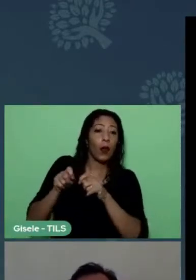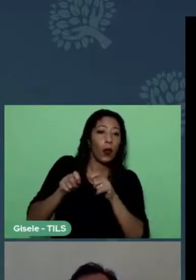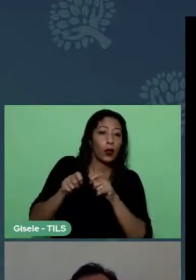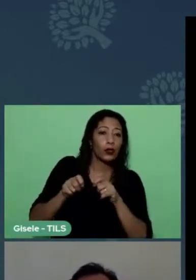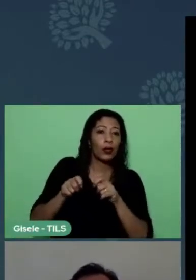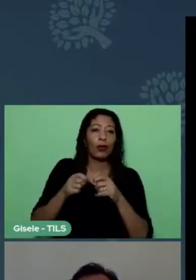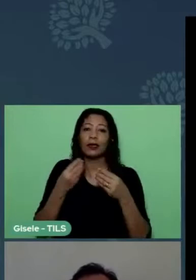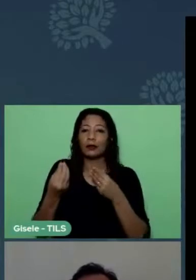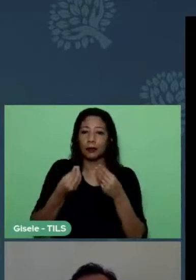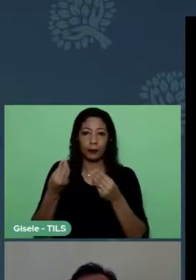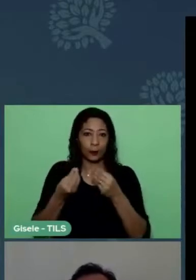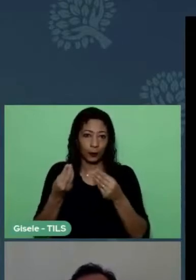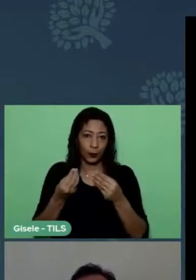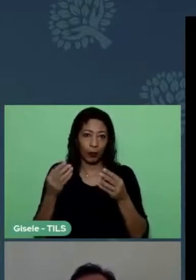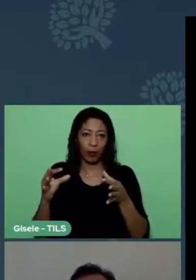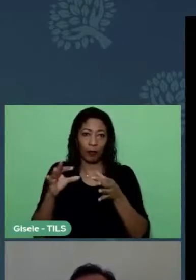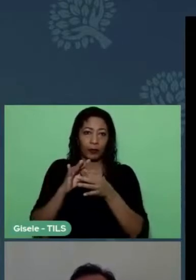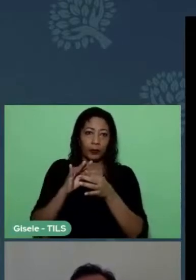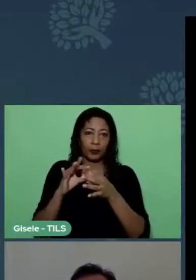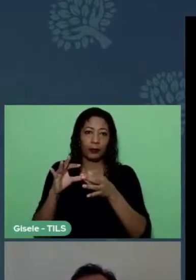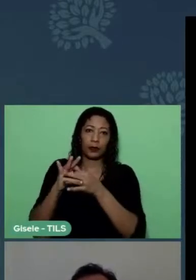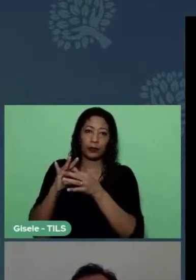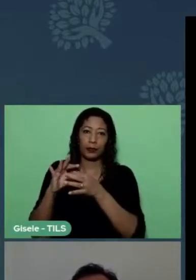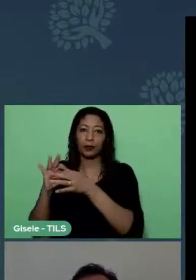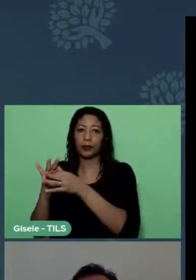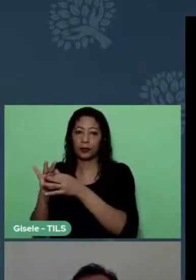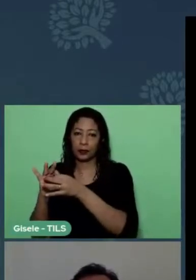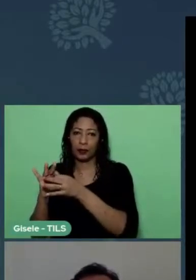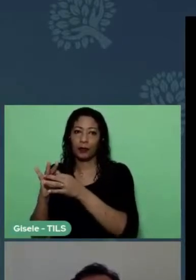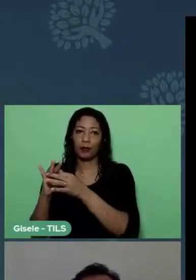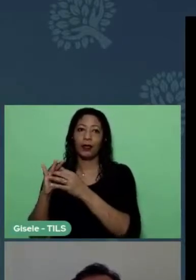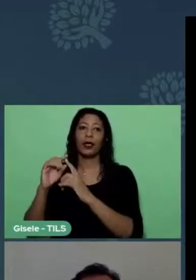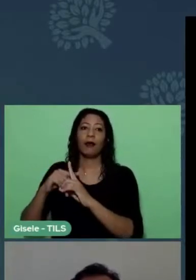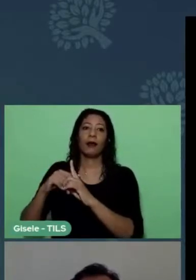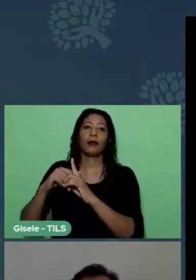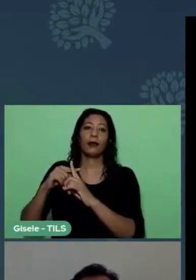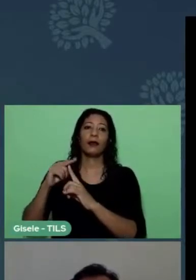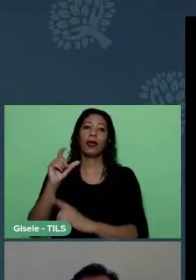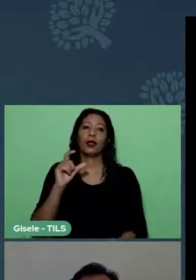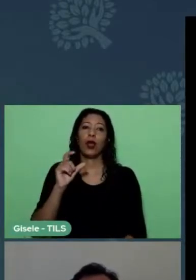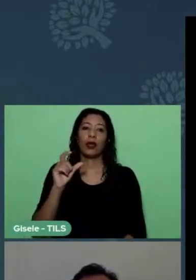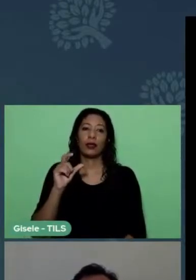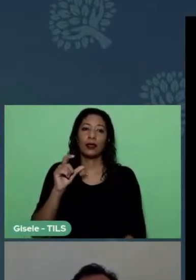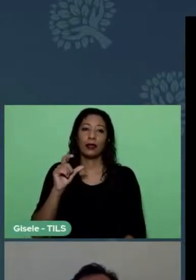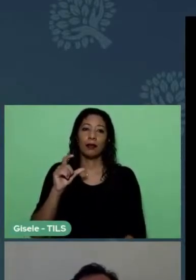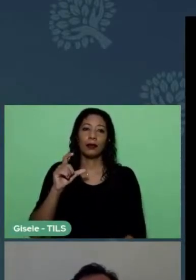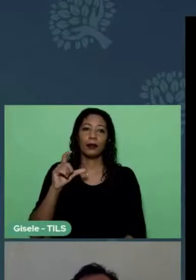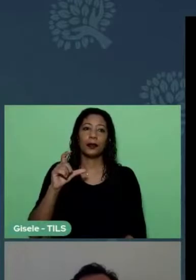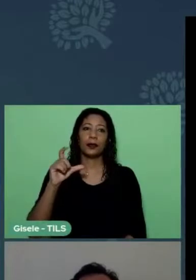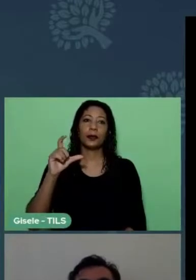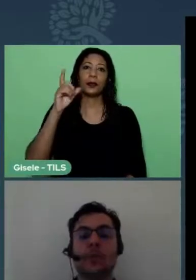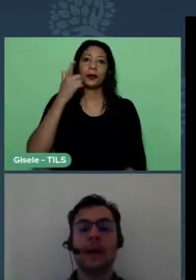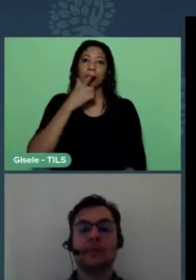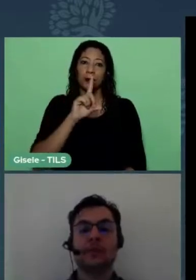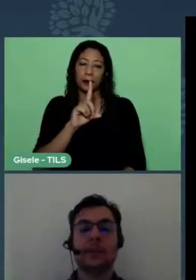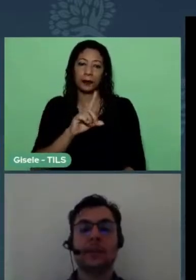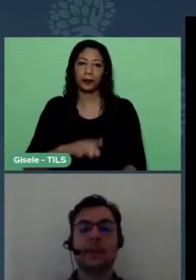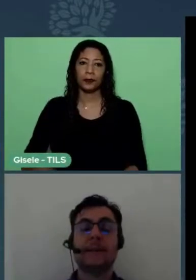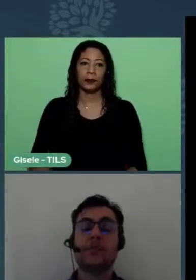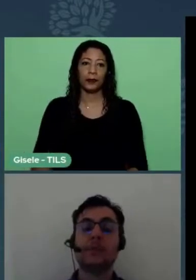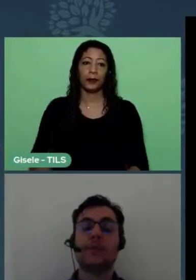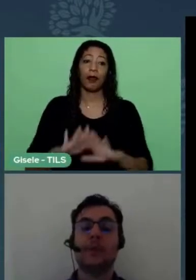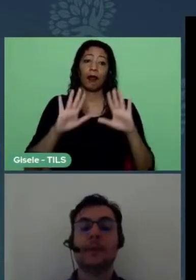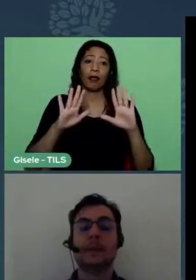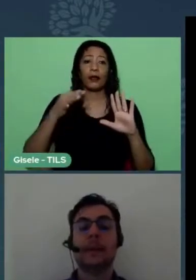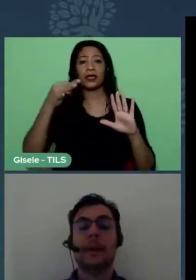uma associação fixa e aumentando a dose do corticoide inalatório à medida que ele vai precisando. Aqui, na verdade, não tem certo ou errado